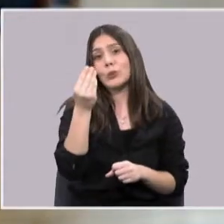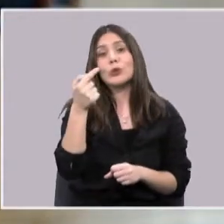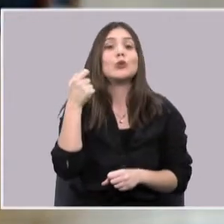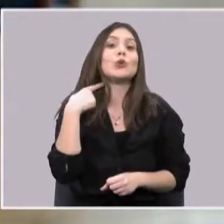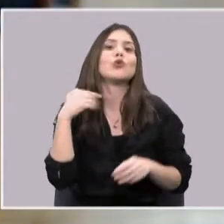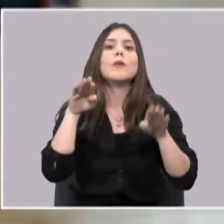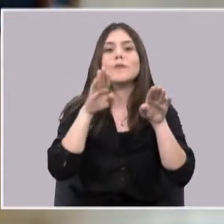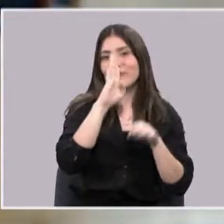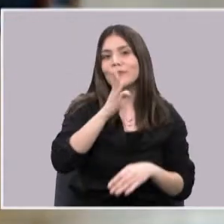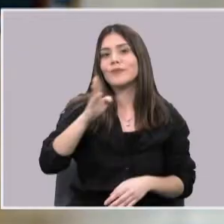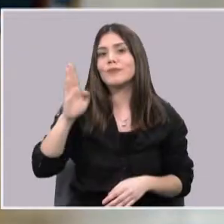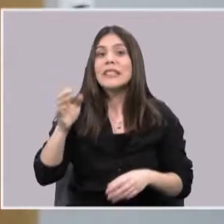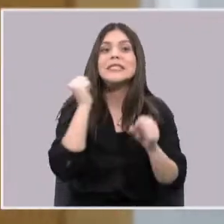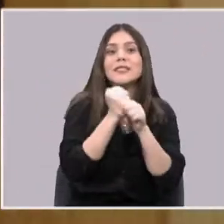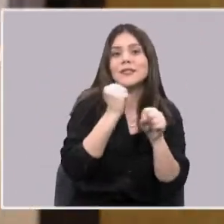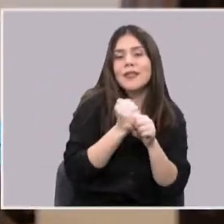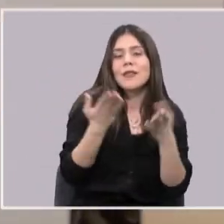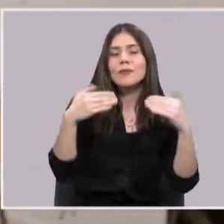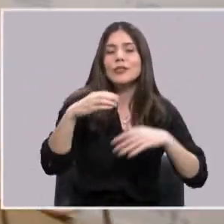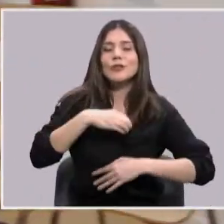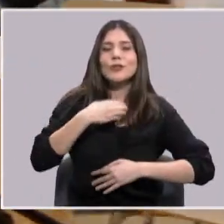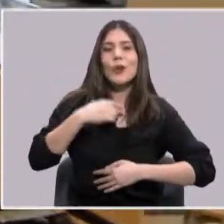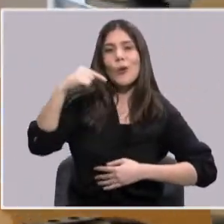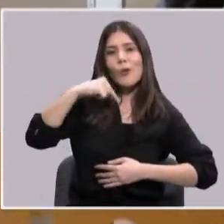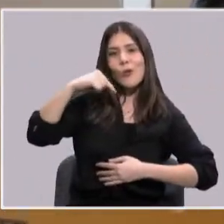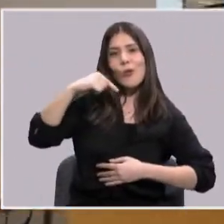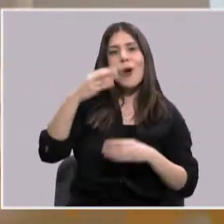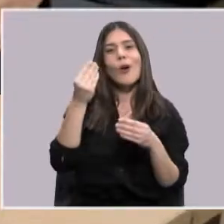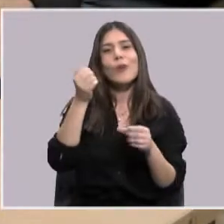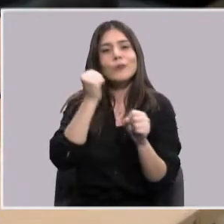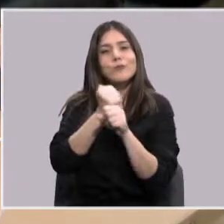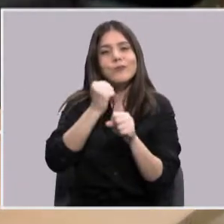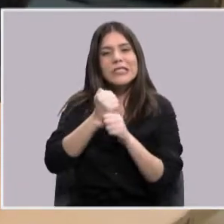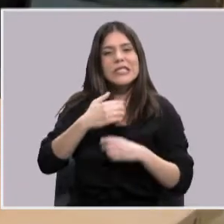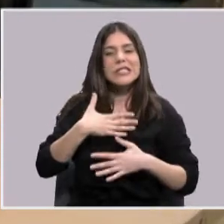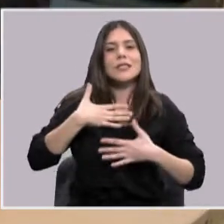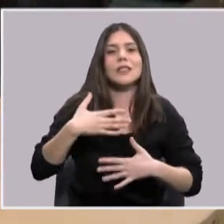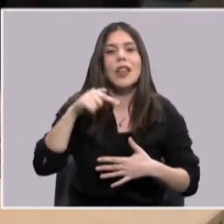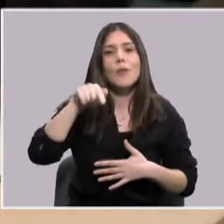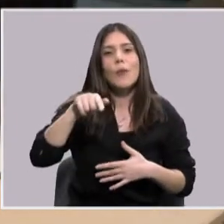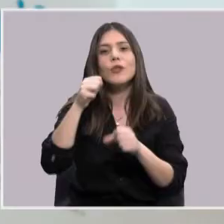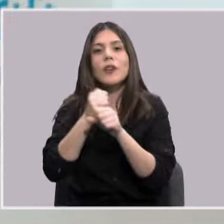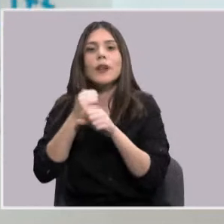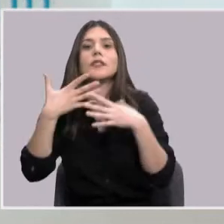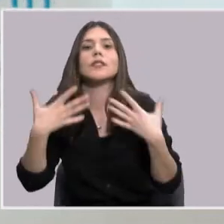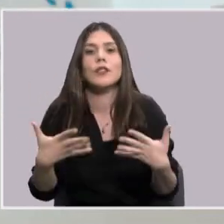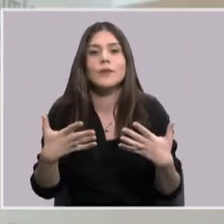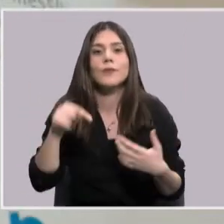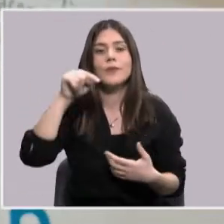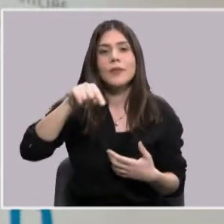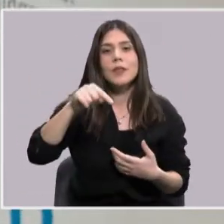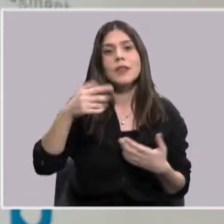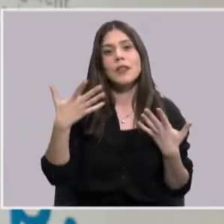por ter cursos bastante práticos, trabalhosos, mas sinto que também foi um curso que me deu muita bagagem para a minha atividade profissional